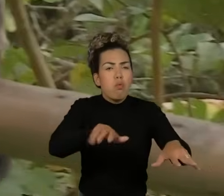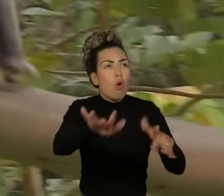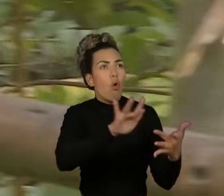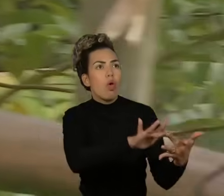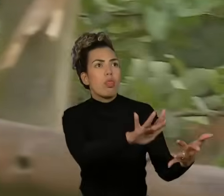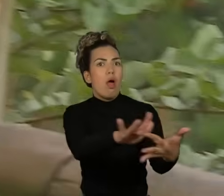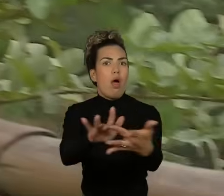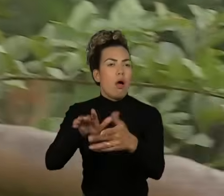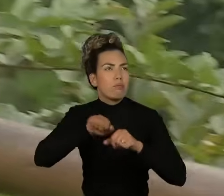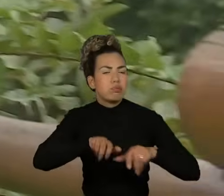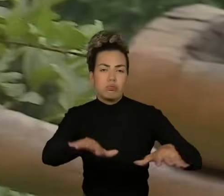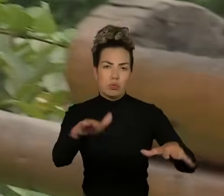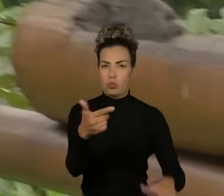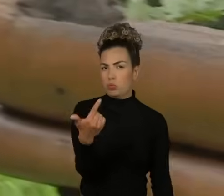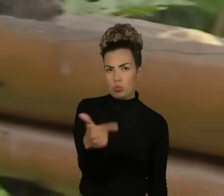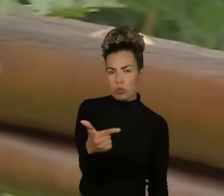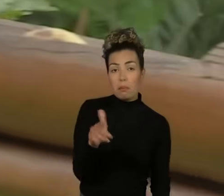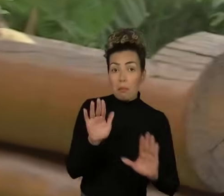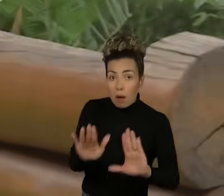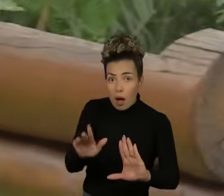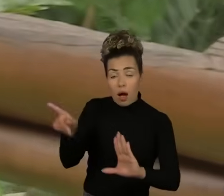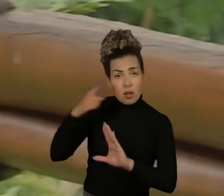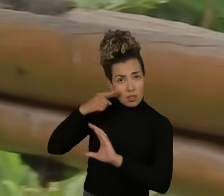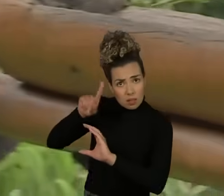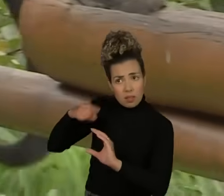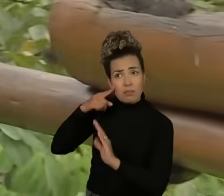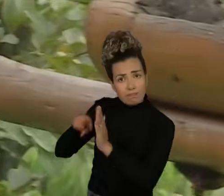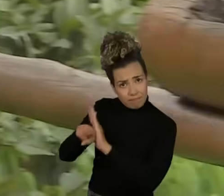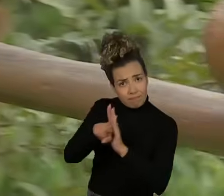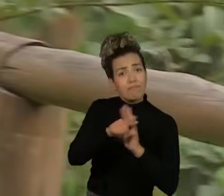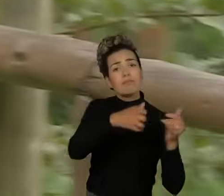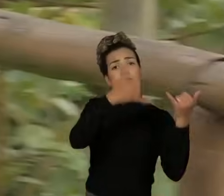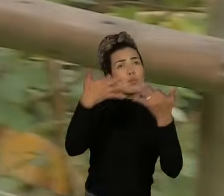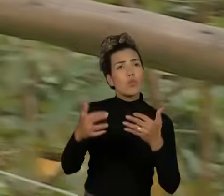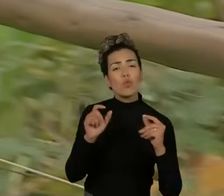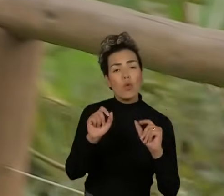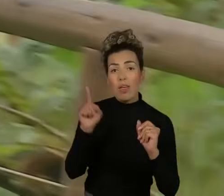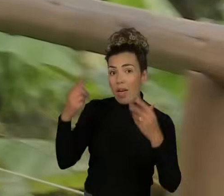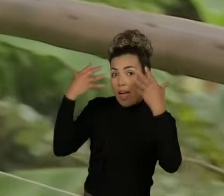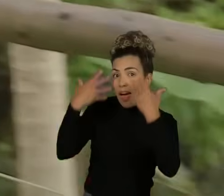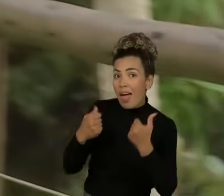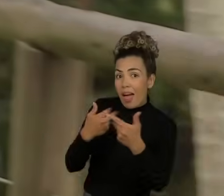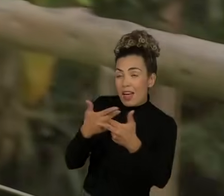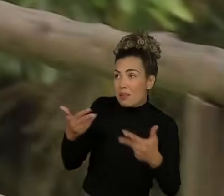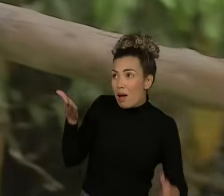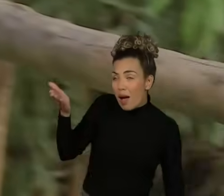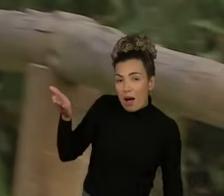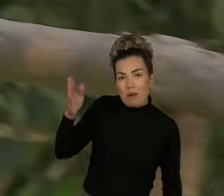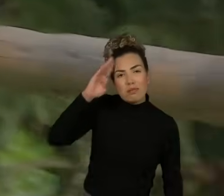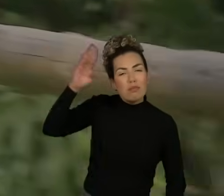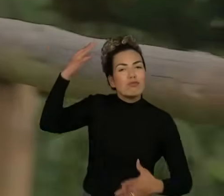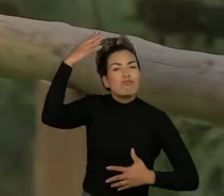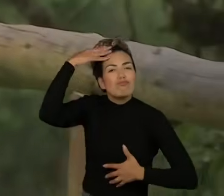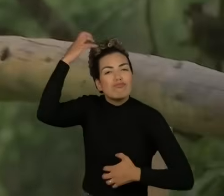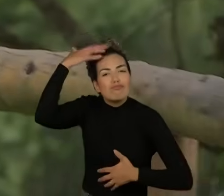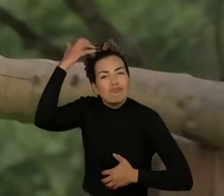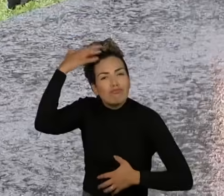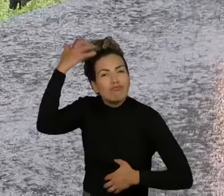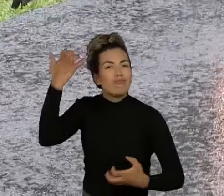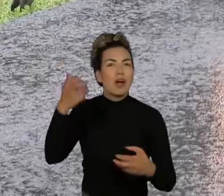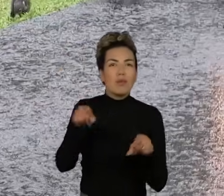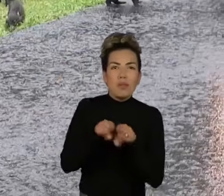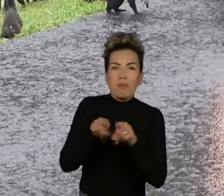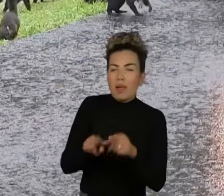Segundo o especialista, de maneira geral são os chamados animais sociais que se aproximam, como os macacos prego e